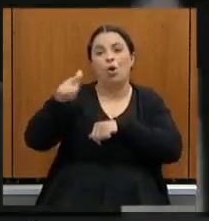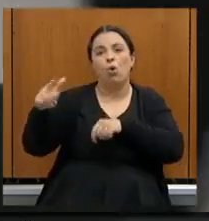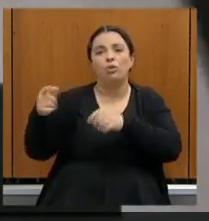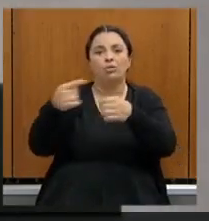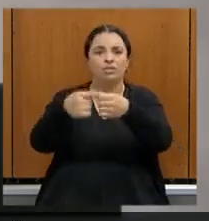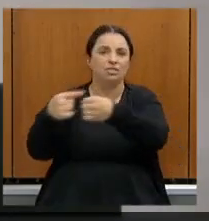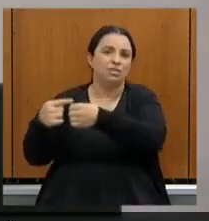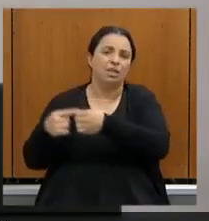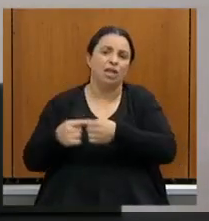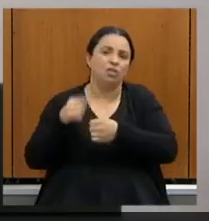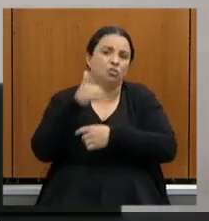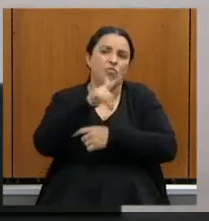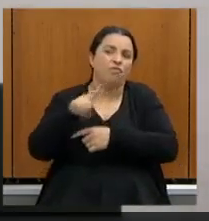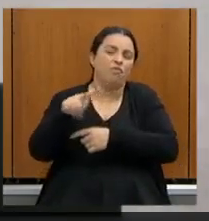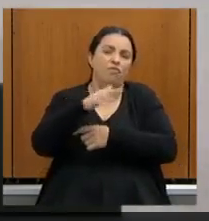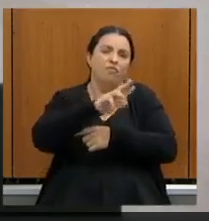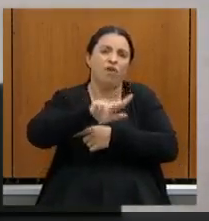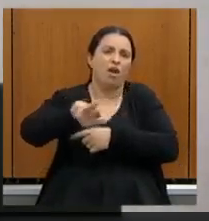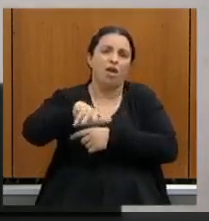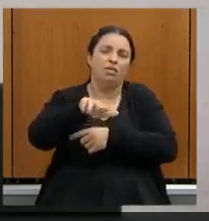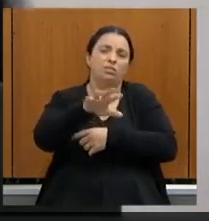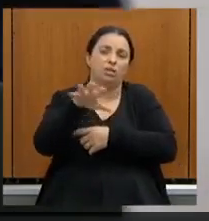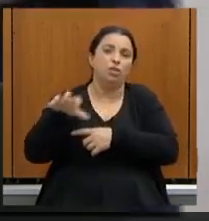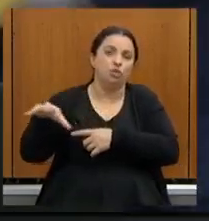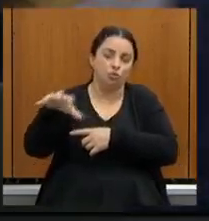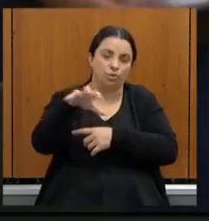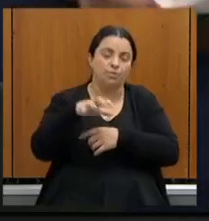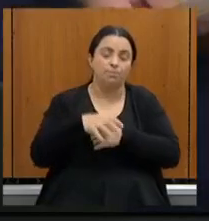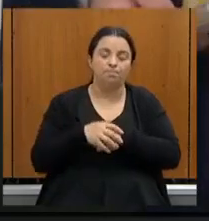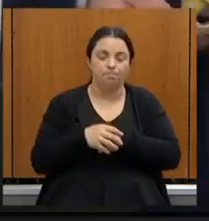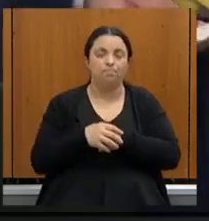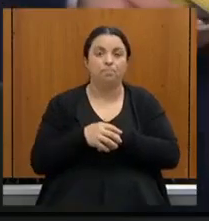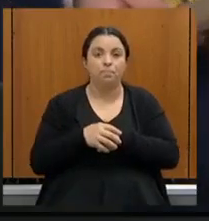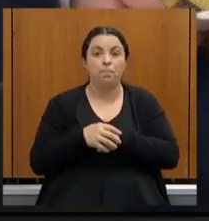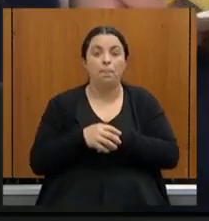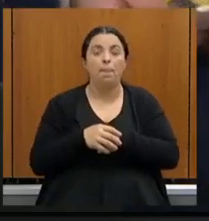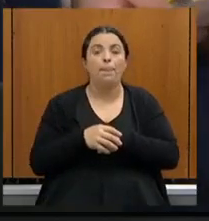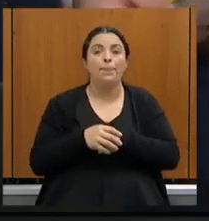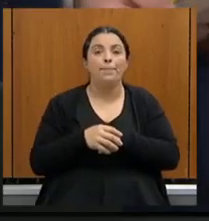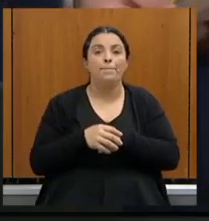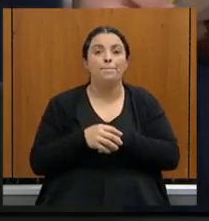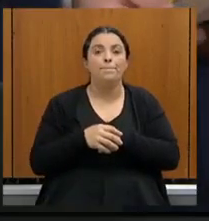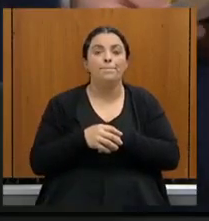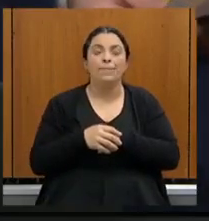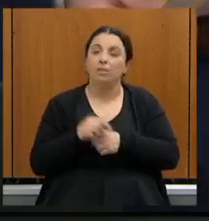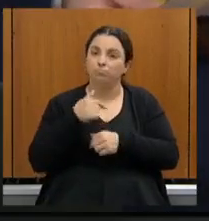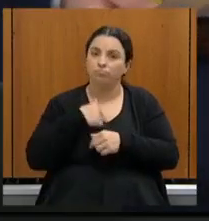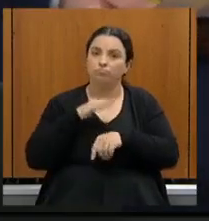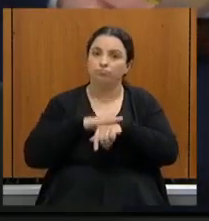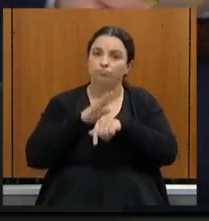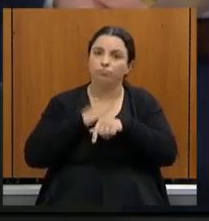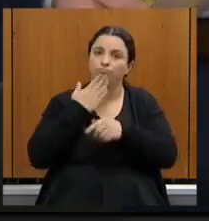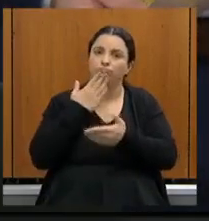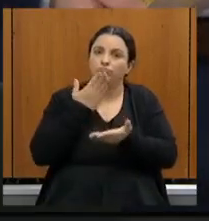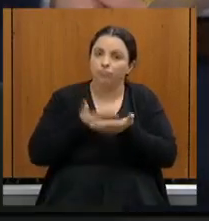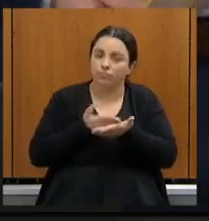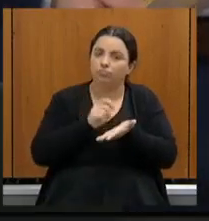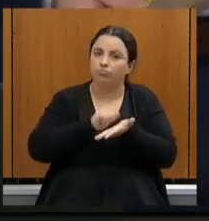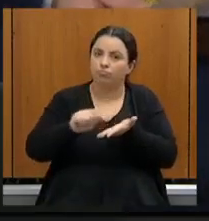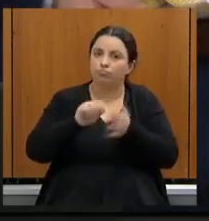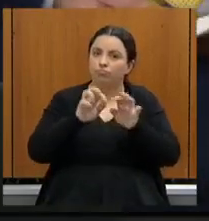das mais diversas regiões por fim requerimento também de autoria desse deputado